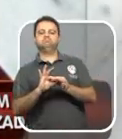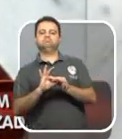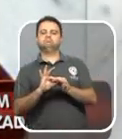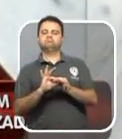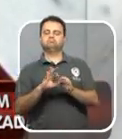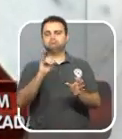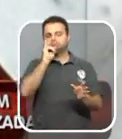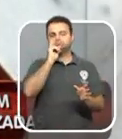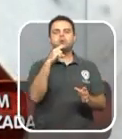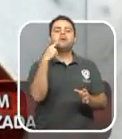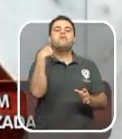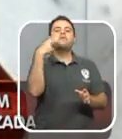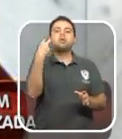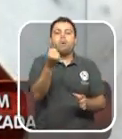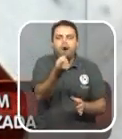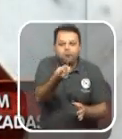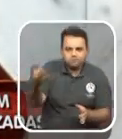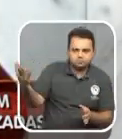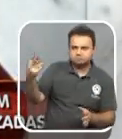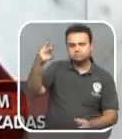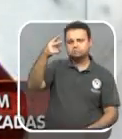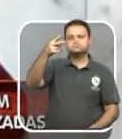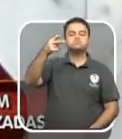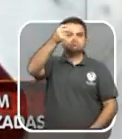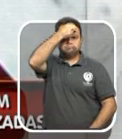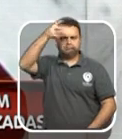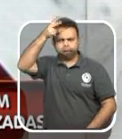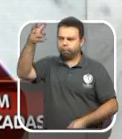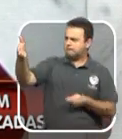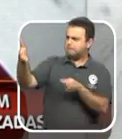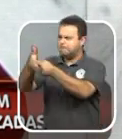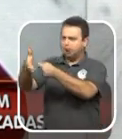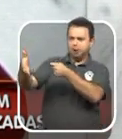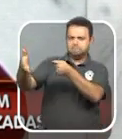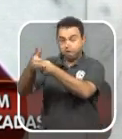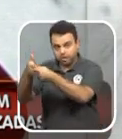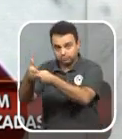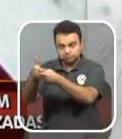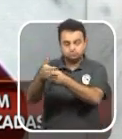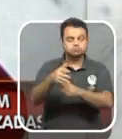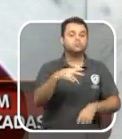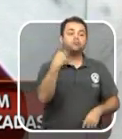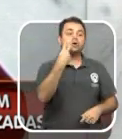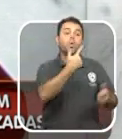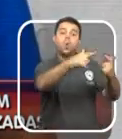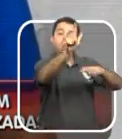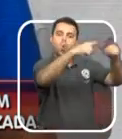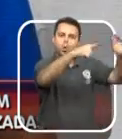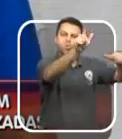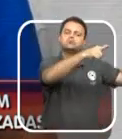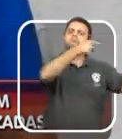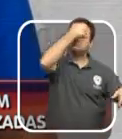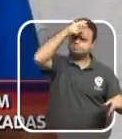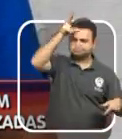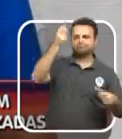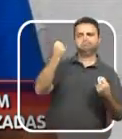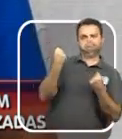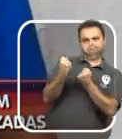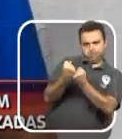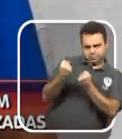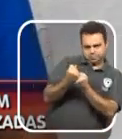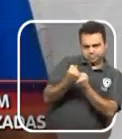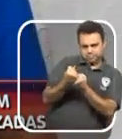também que, independente de partido, de ideologia política, aqui os vereadores acabam se unindo com o mesmo propósito, né? Olha,